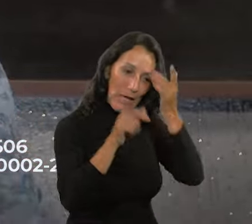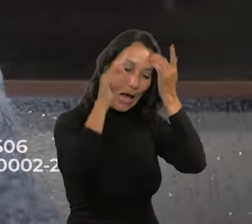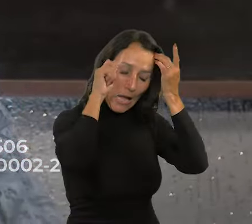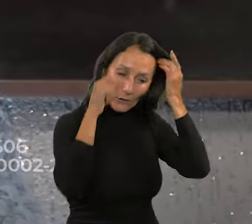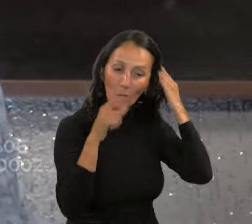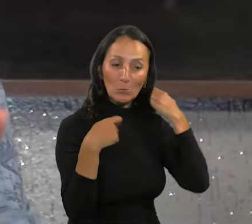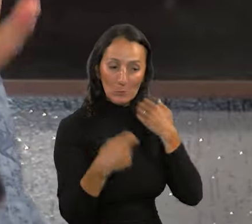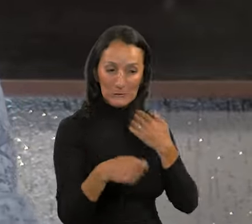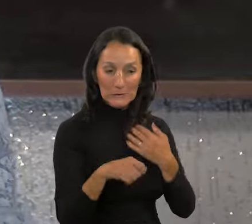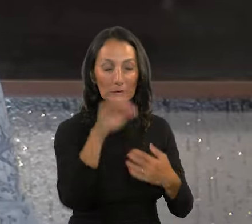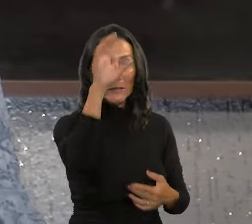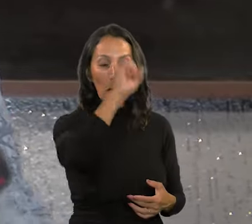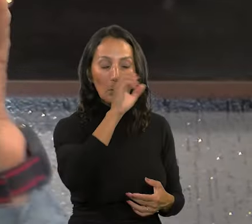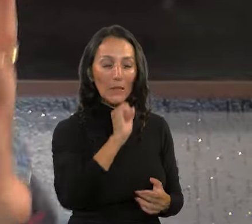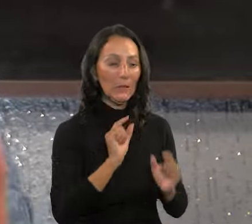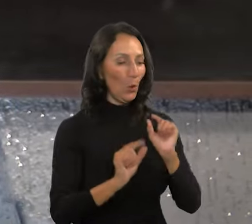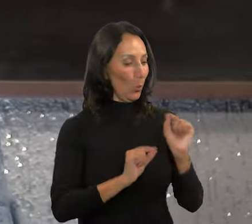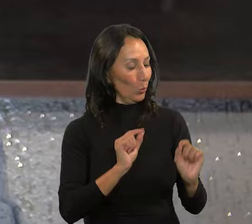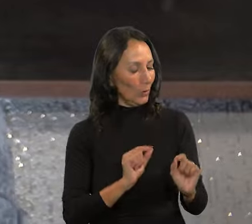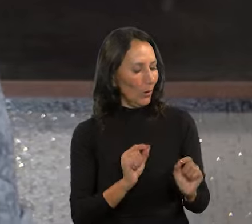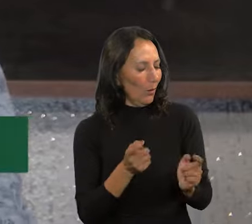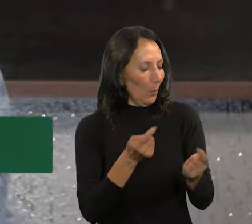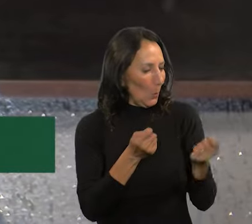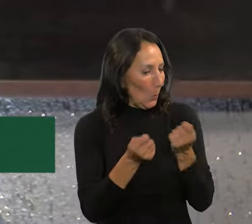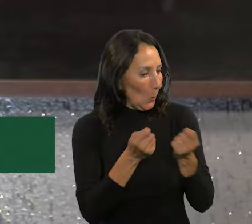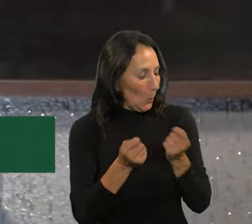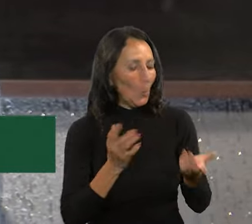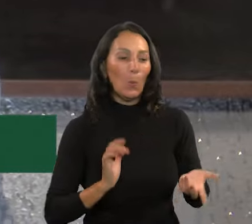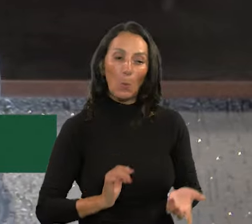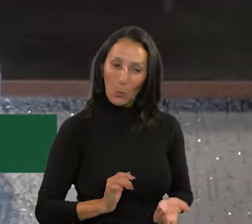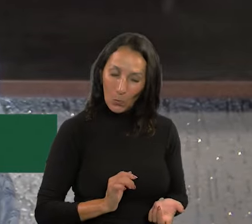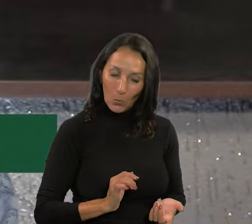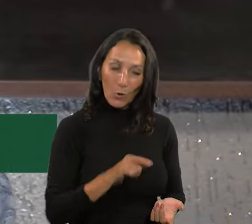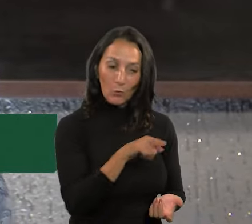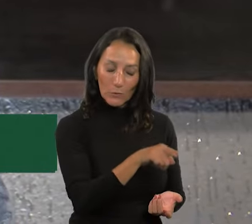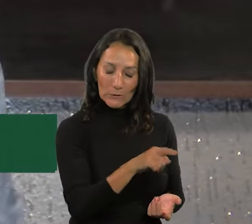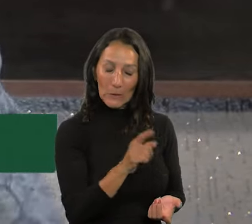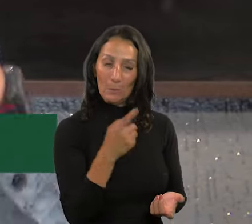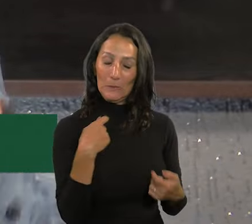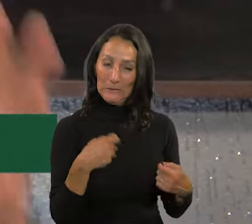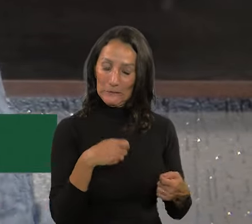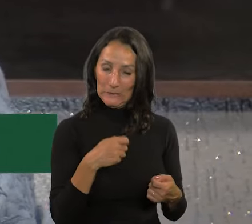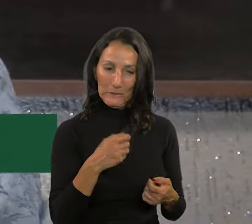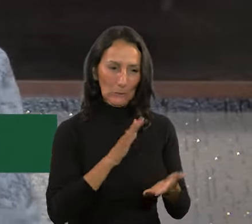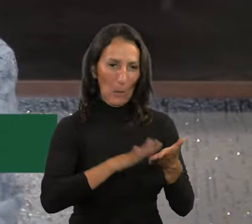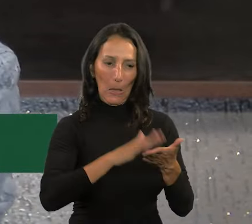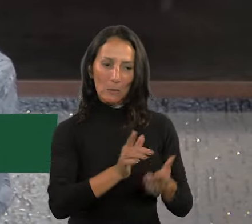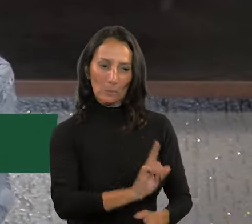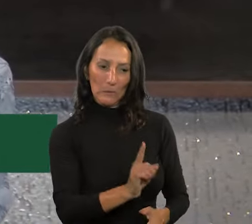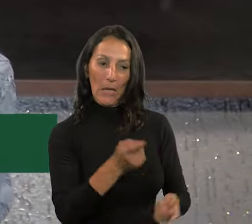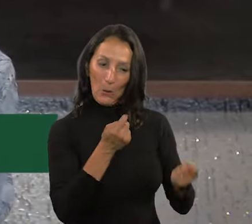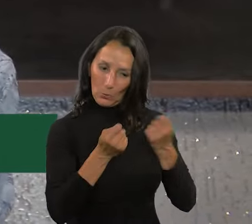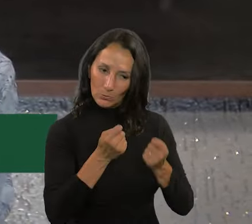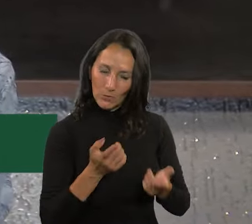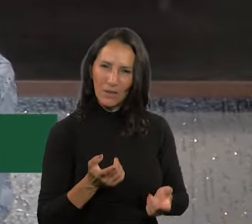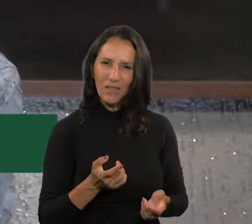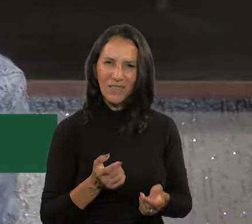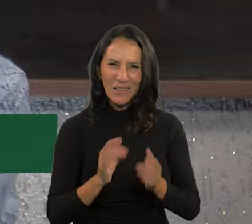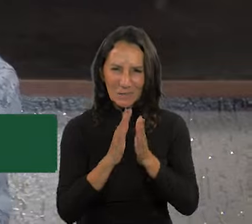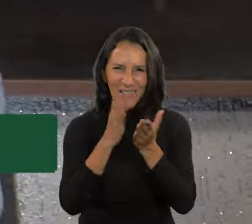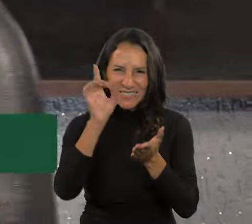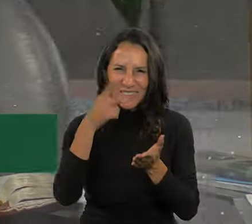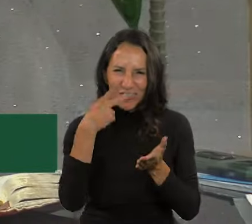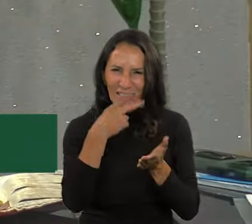aprenda a viver de uma forma bem restrita. Você não pode, tem que economizar, Adão. Tem que economizar. É isso que a Bíblia diz?